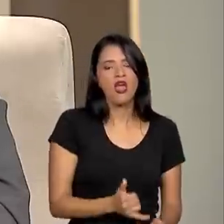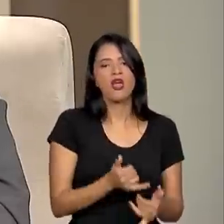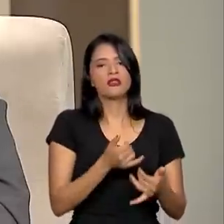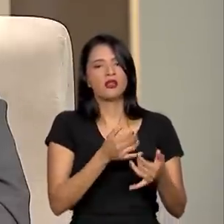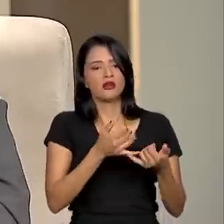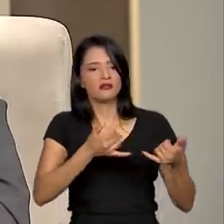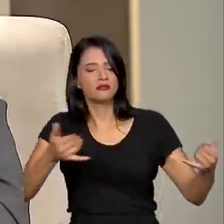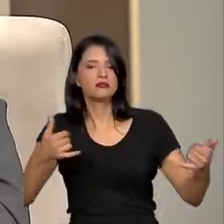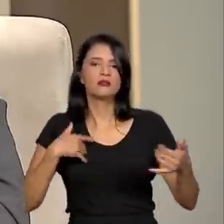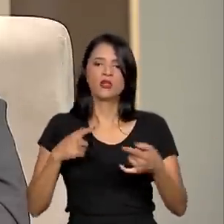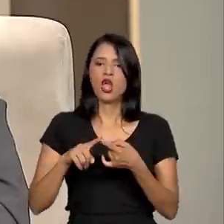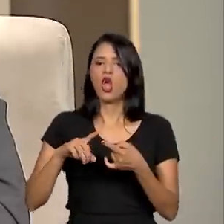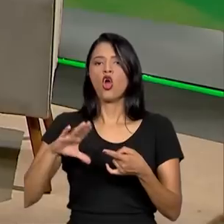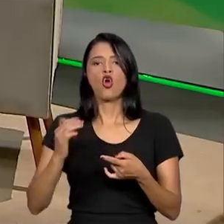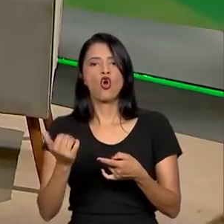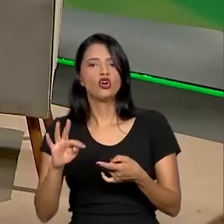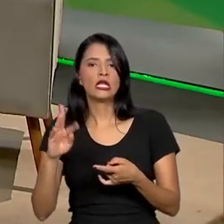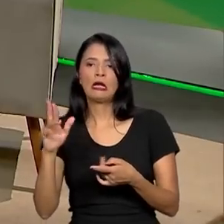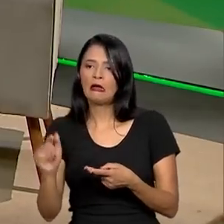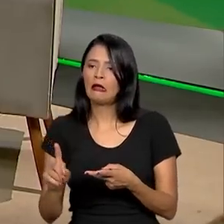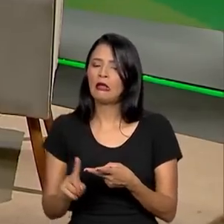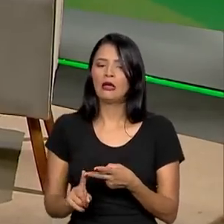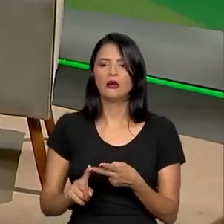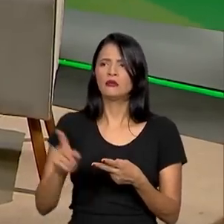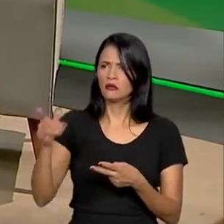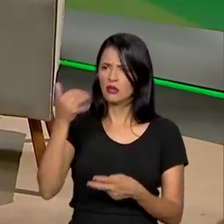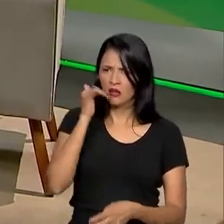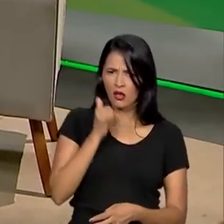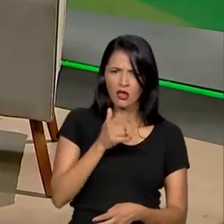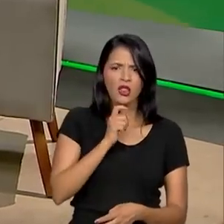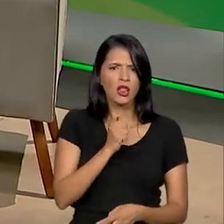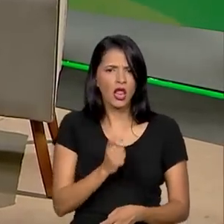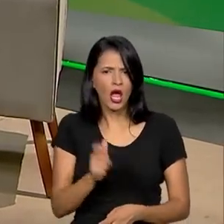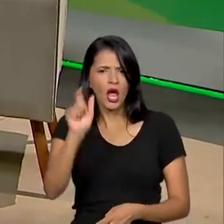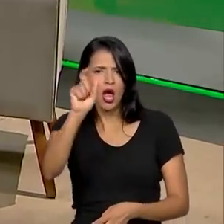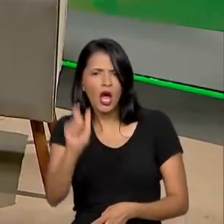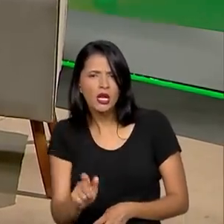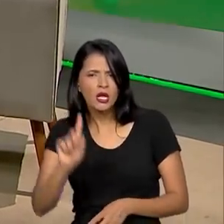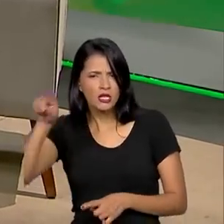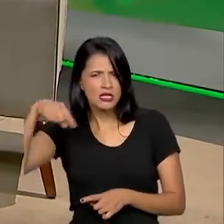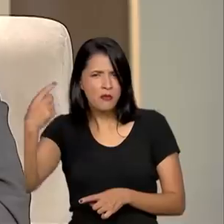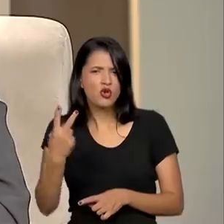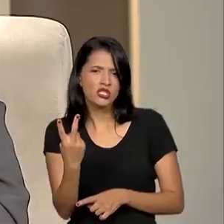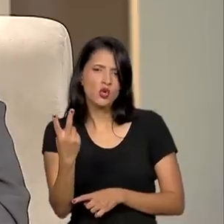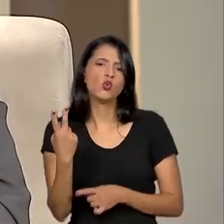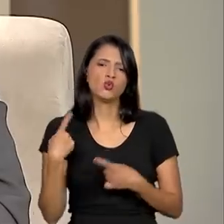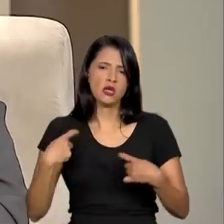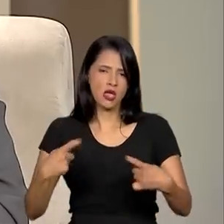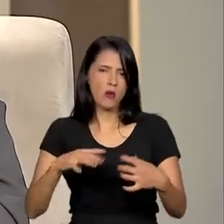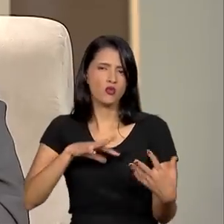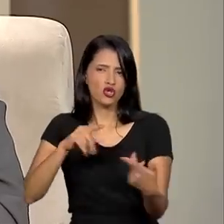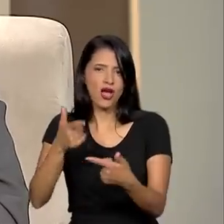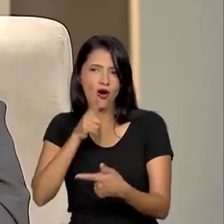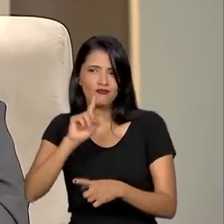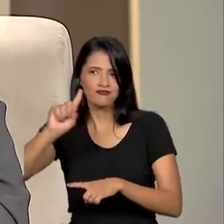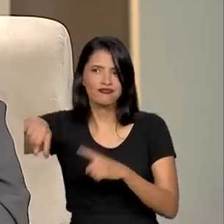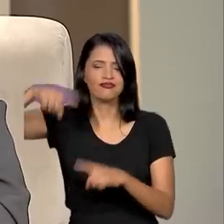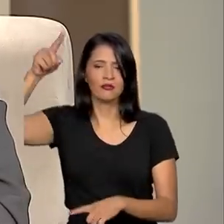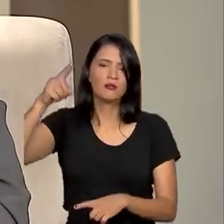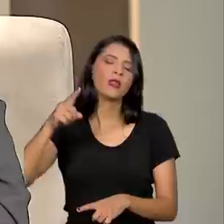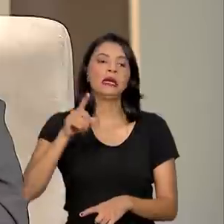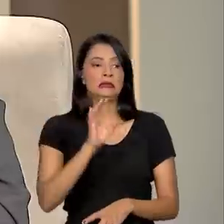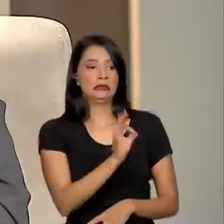de contrarregras, a parte na de... Na Itália, o design ganhou impulso depois da Segunda Guerra Mundial. Exatamente. Então, quem vê um espetáculo de